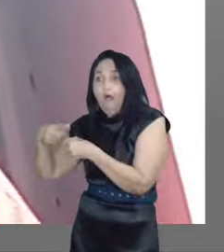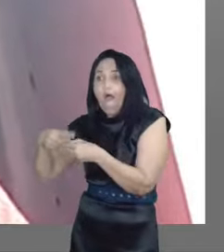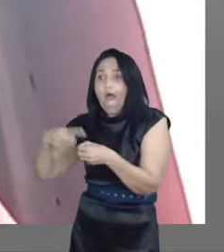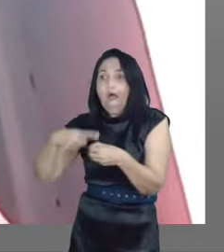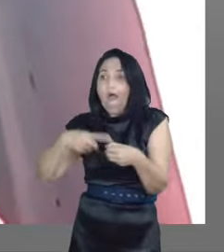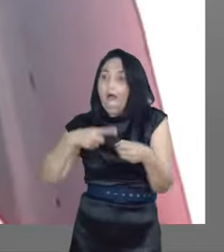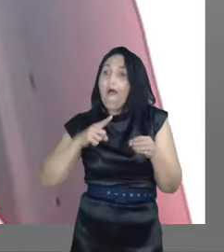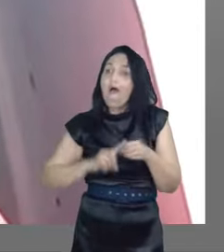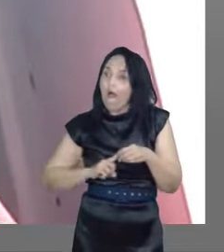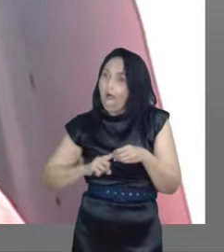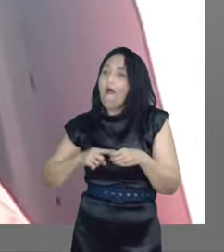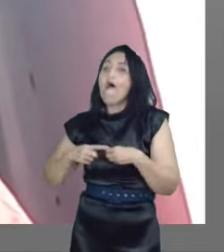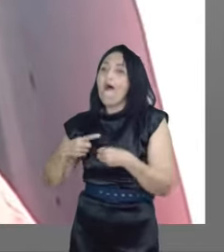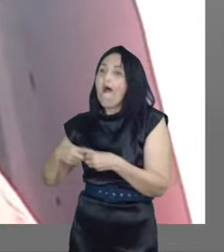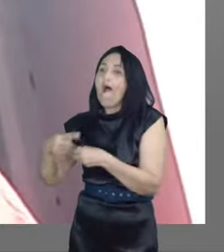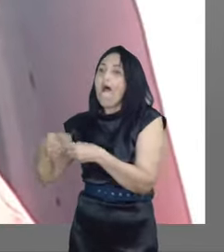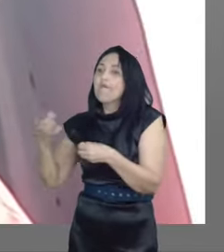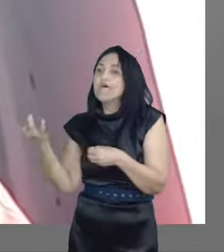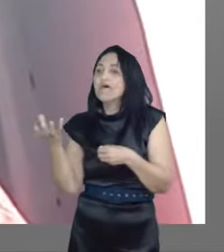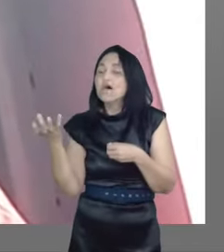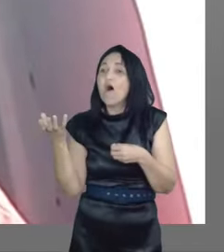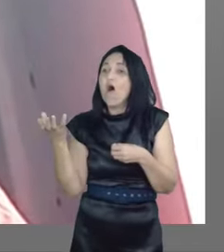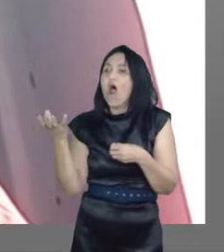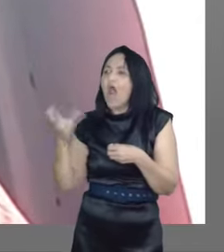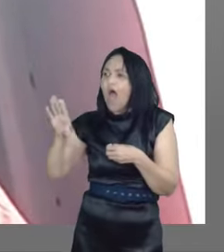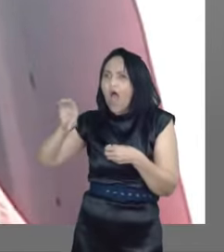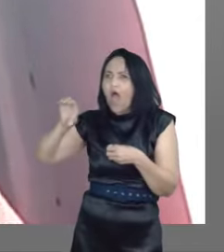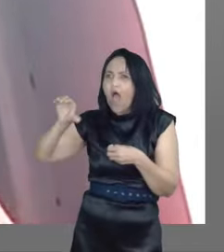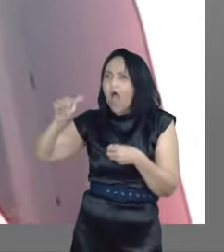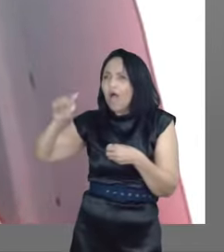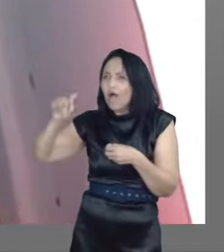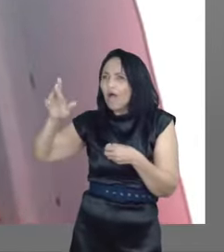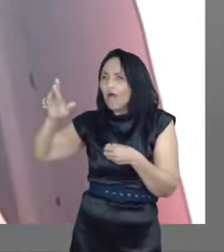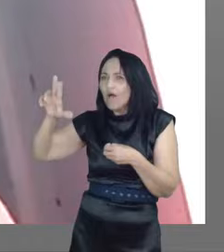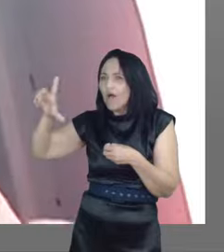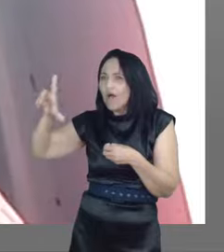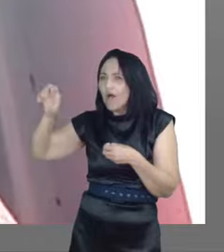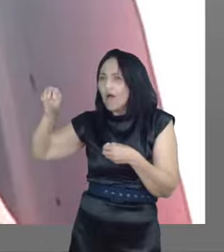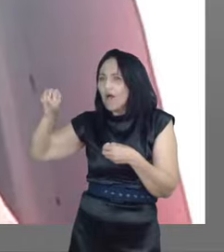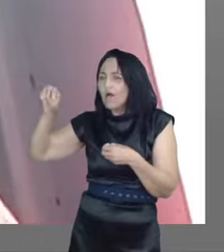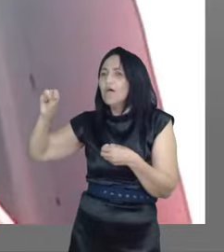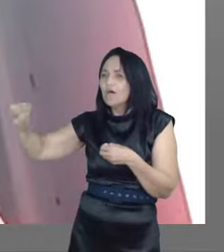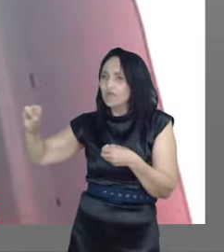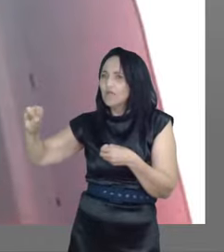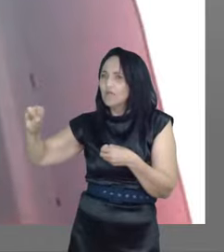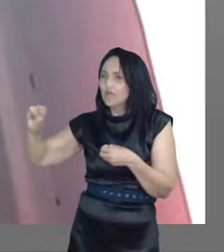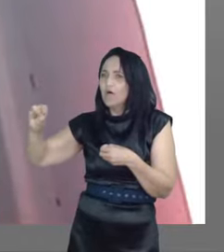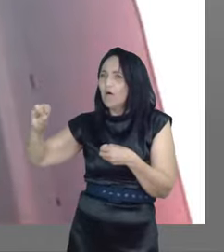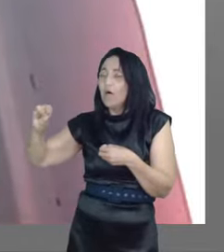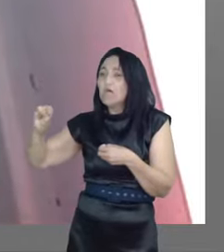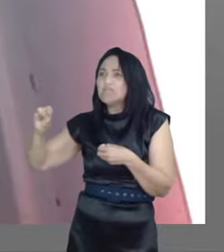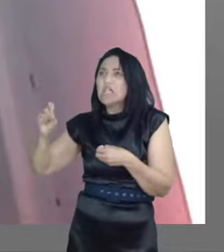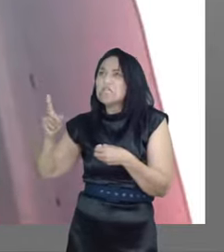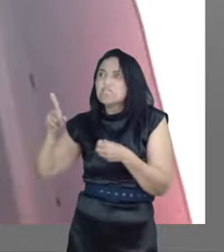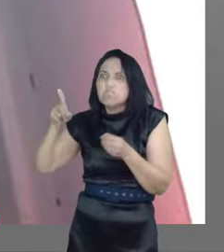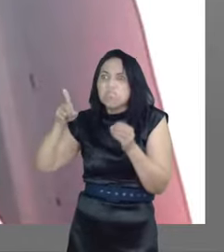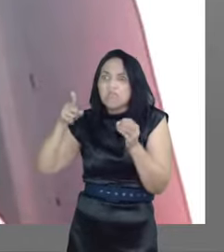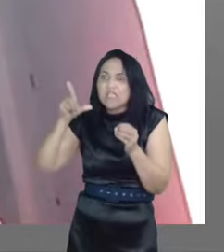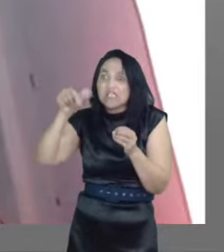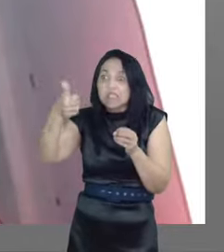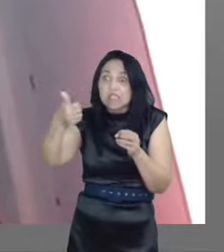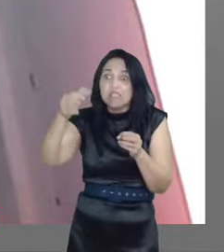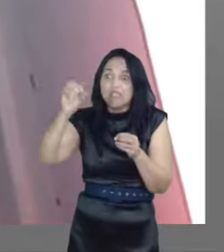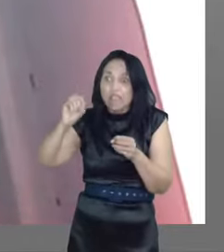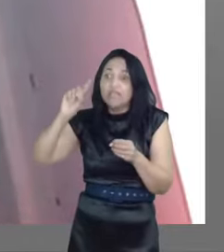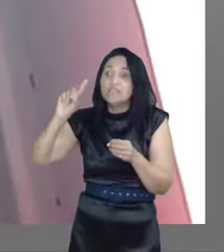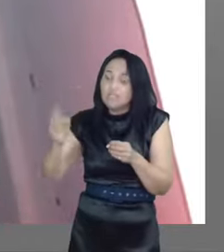Pinheiro, do meu querido Carlos Filho, certo? Que é uma cidade também, menos de 10 mil eleitores. Mas